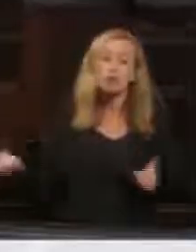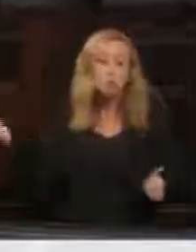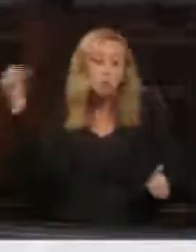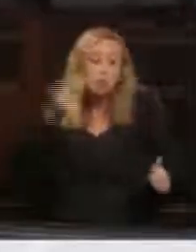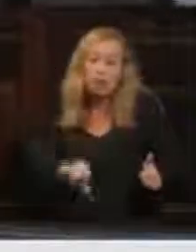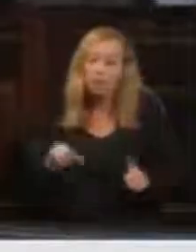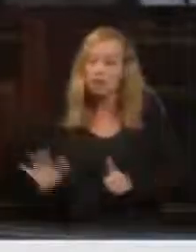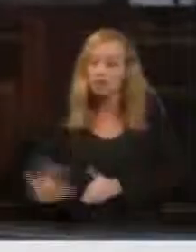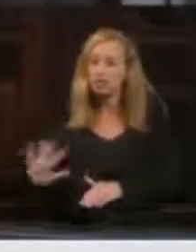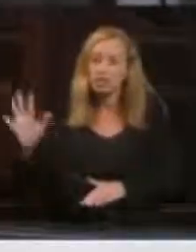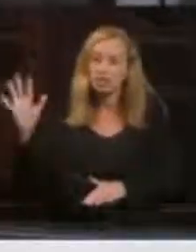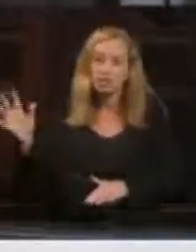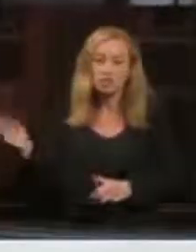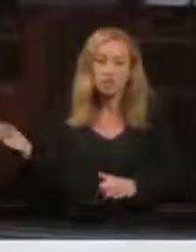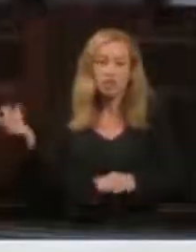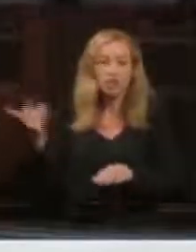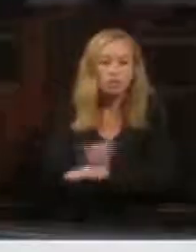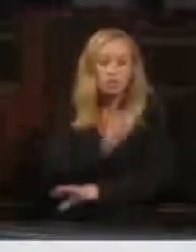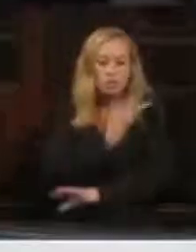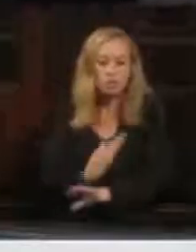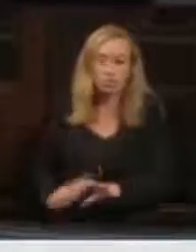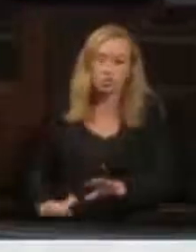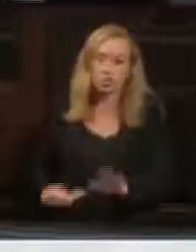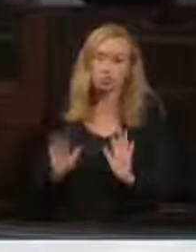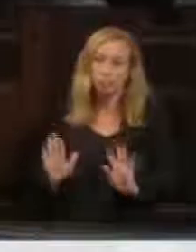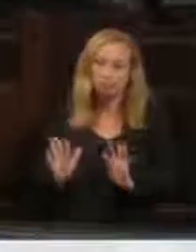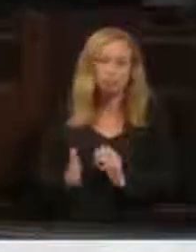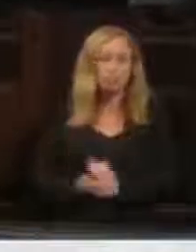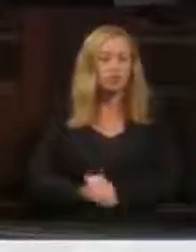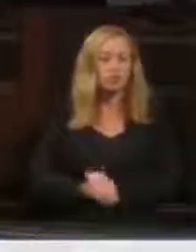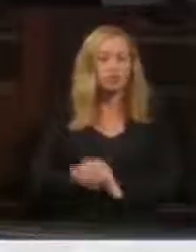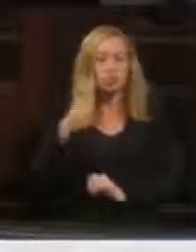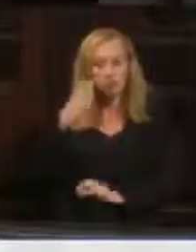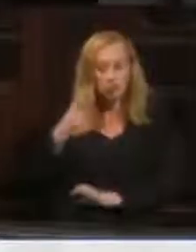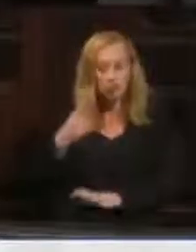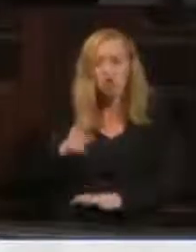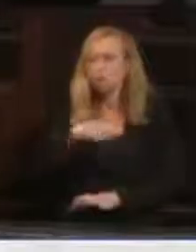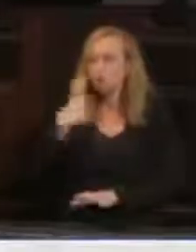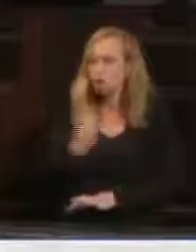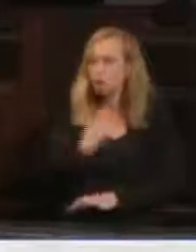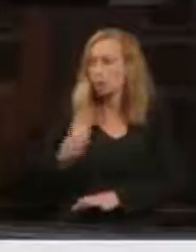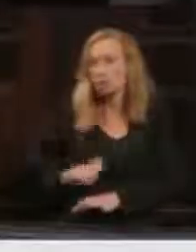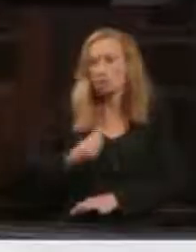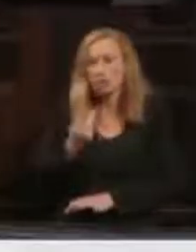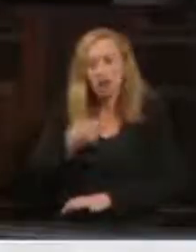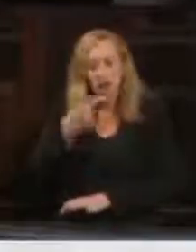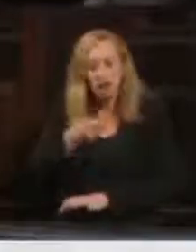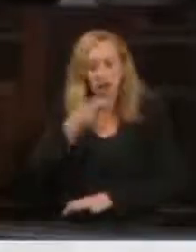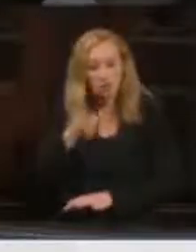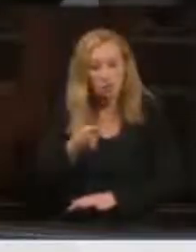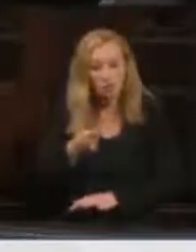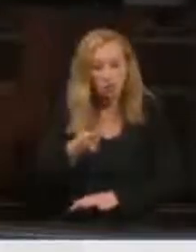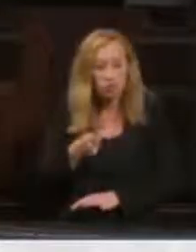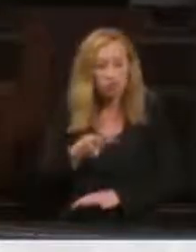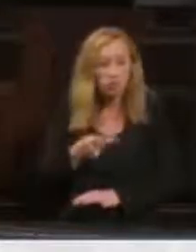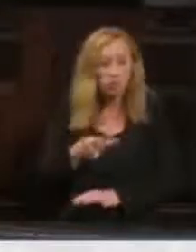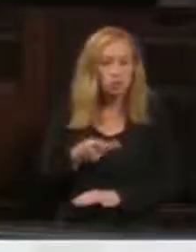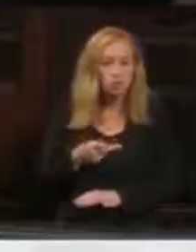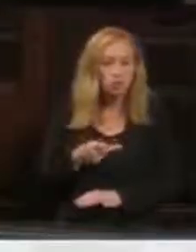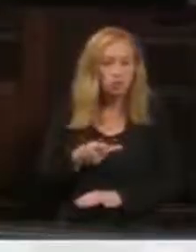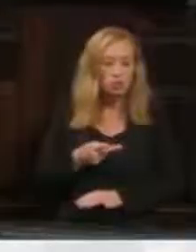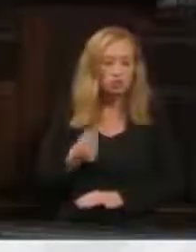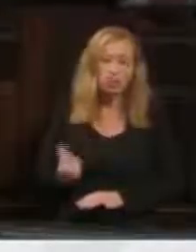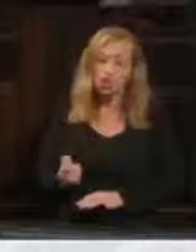que estão ocorrendo. Olha só, nós estamos falando de dinheiro público que não foi